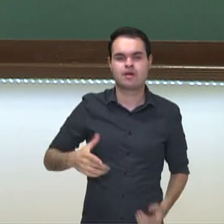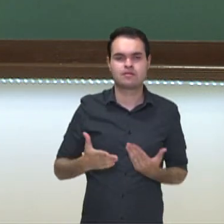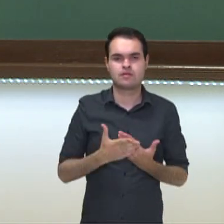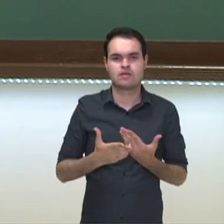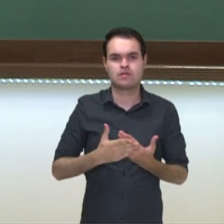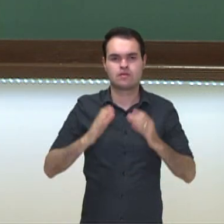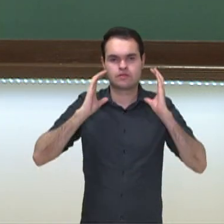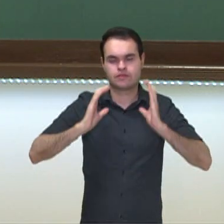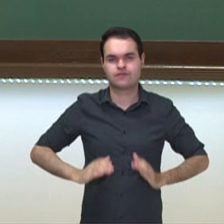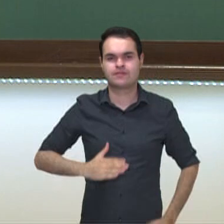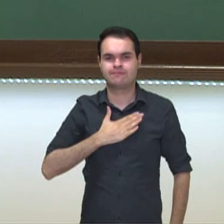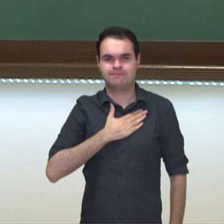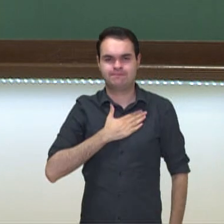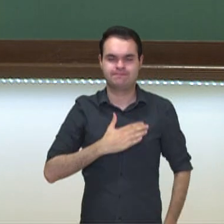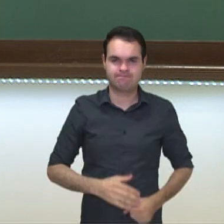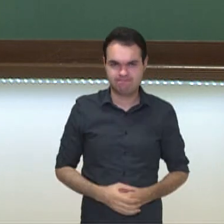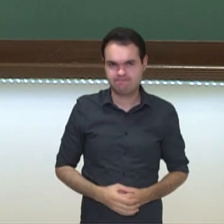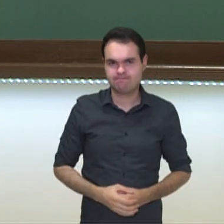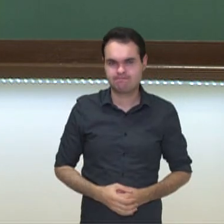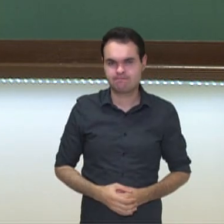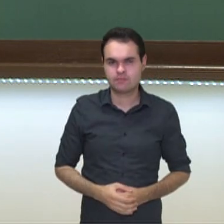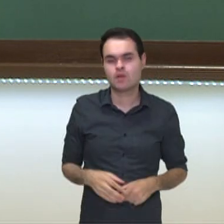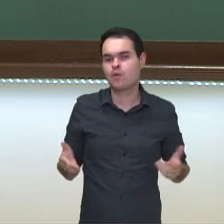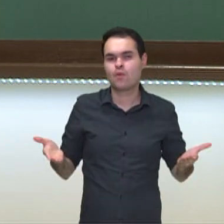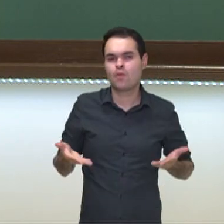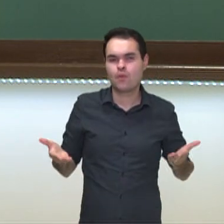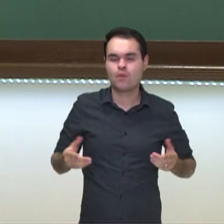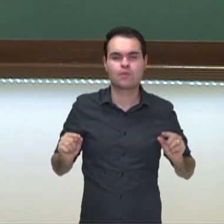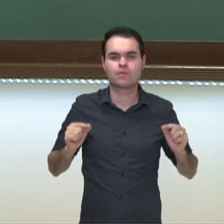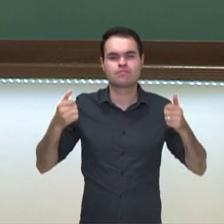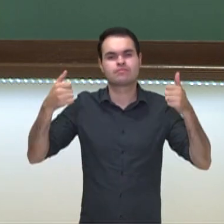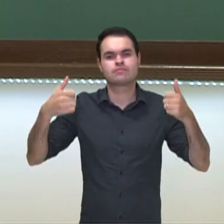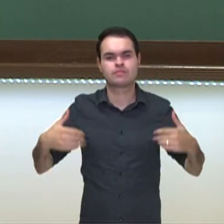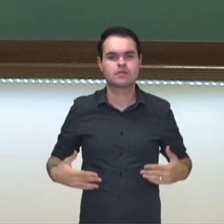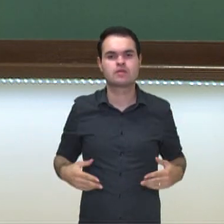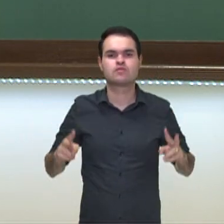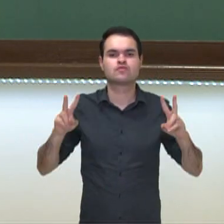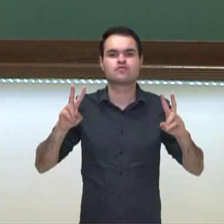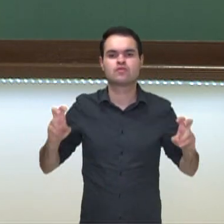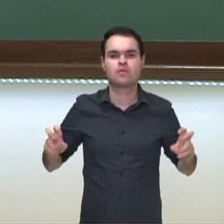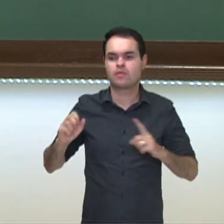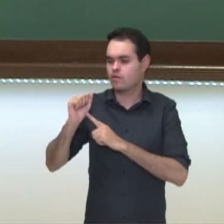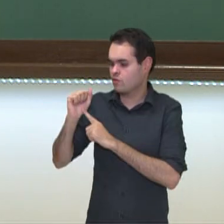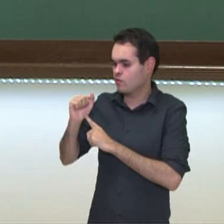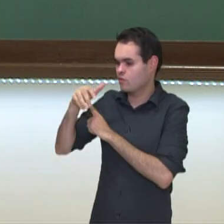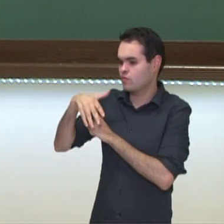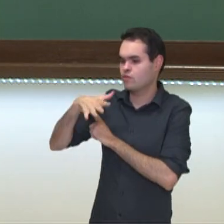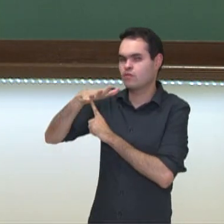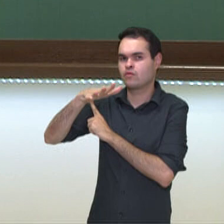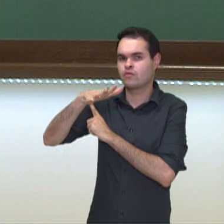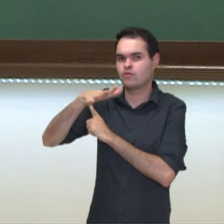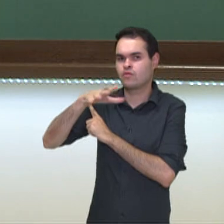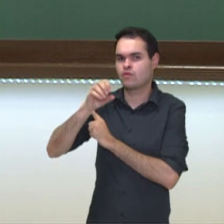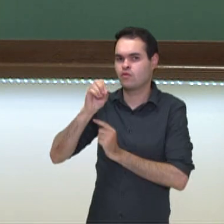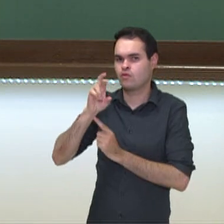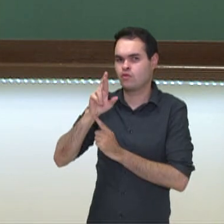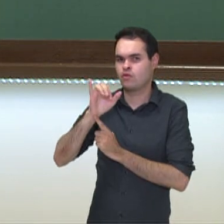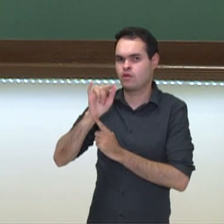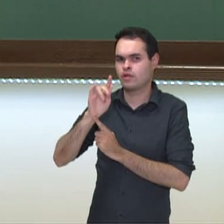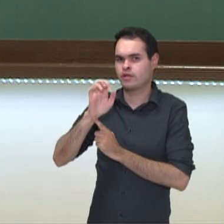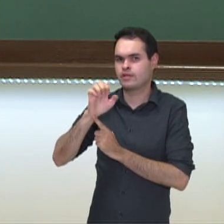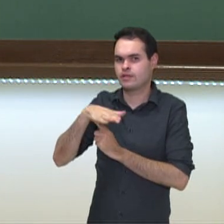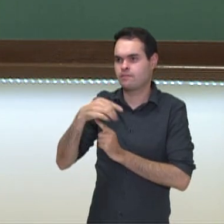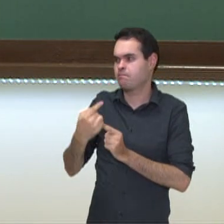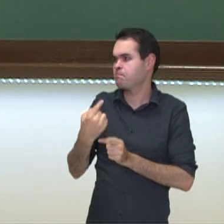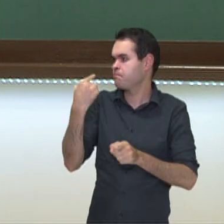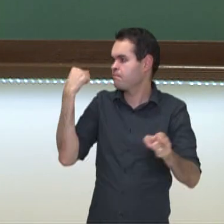de cidadania e civismo. Hoje vamos falar sobre a origem da oratória. De onde será que